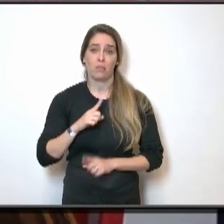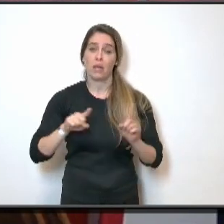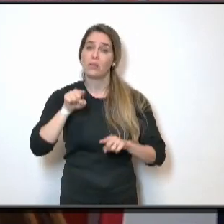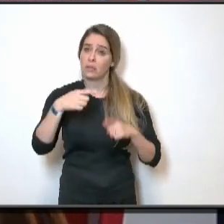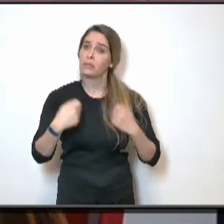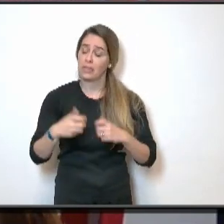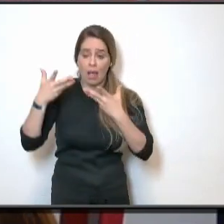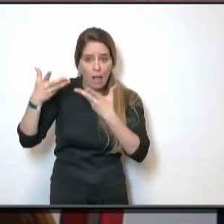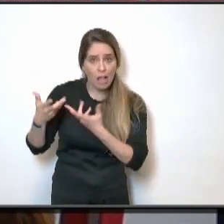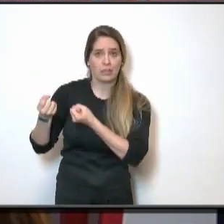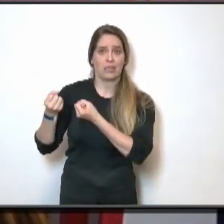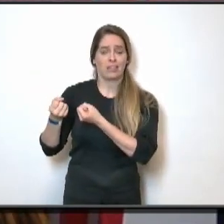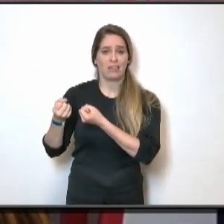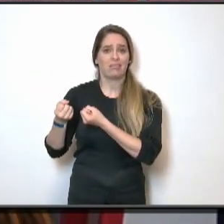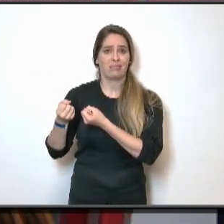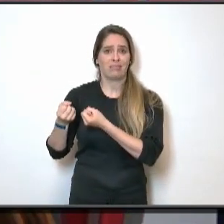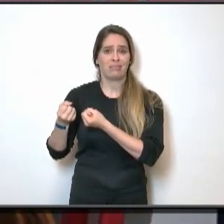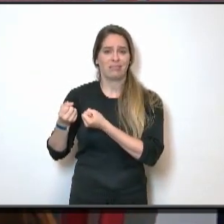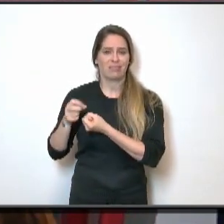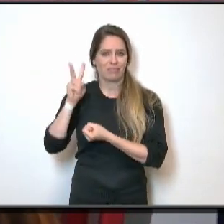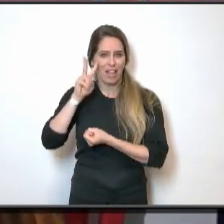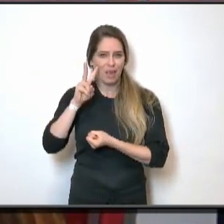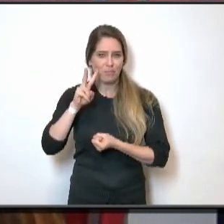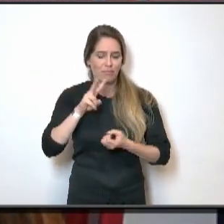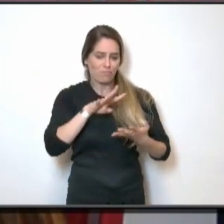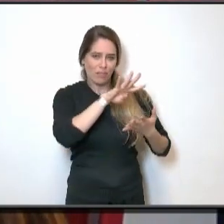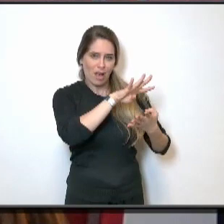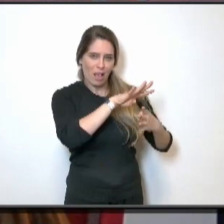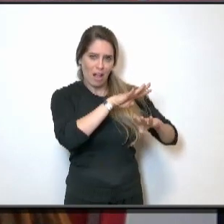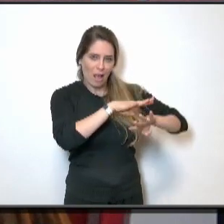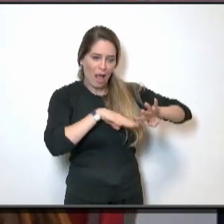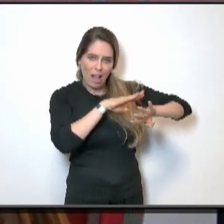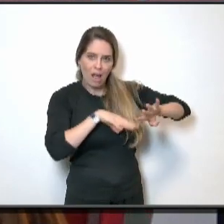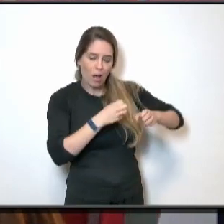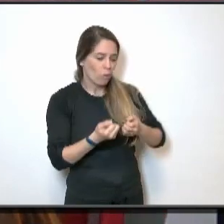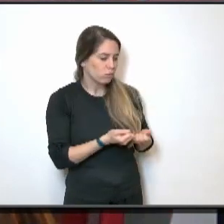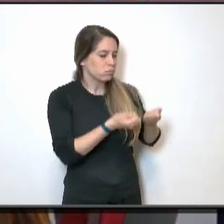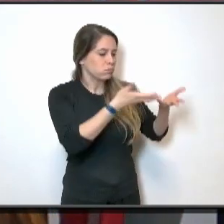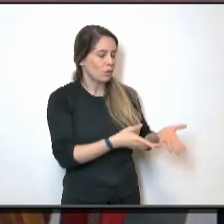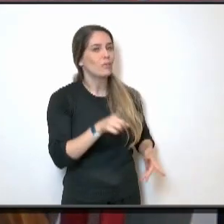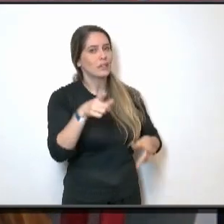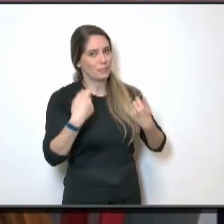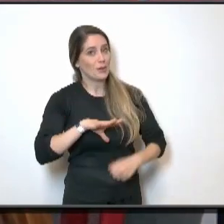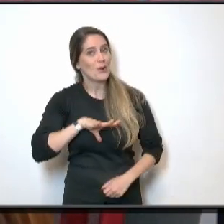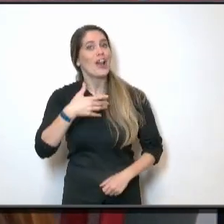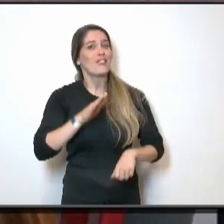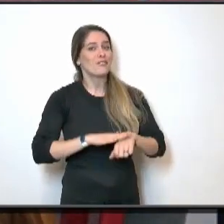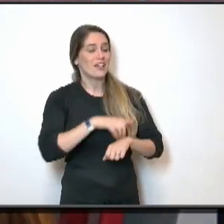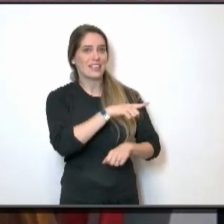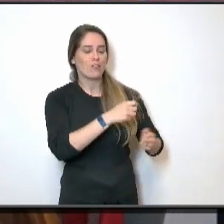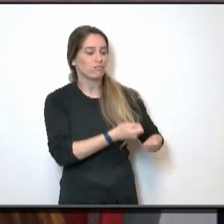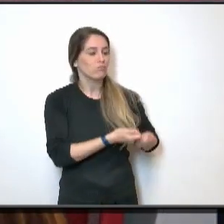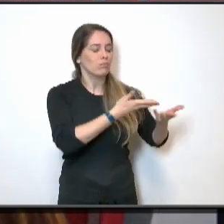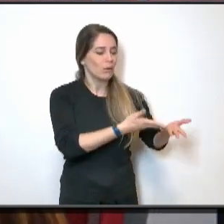render. Você precisa lançar as redes. Você precisa entregar. Você precisa ter coragem de dar o